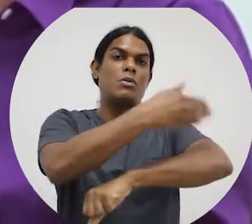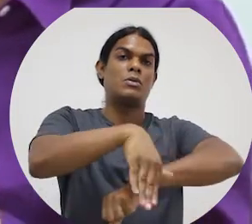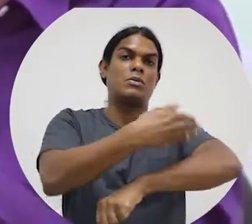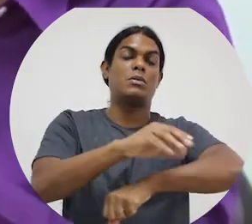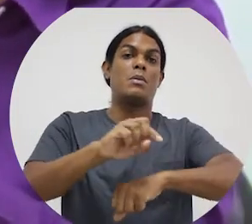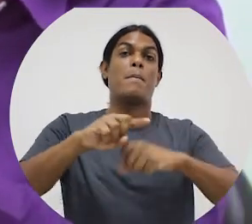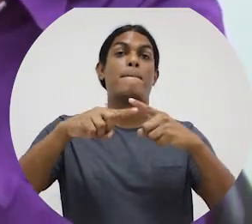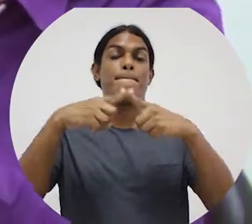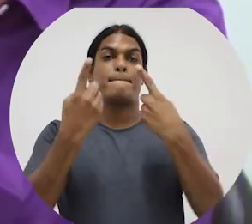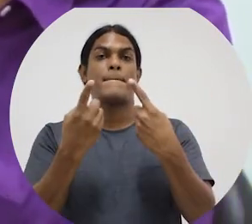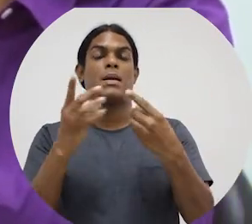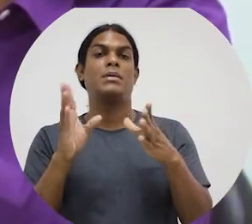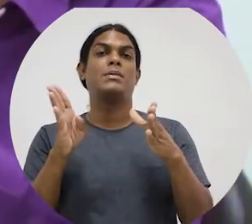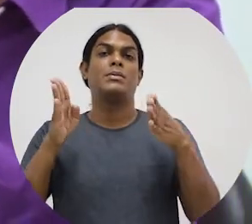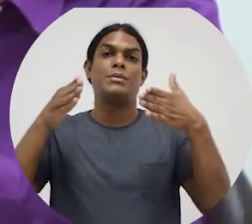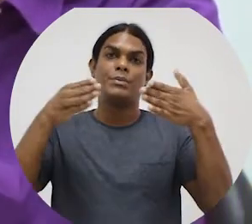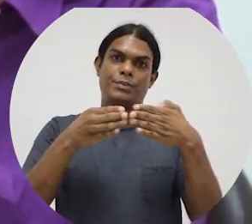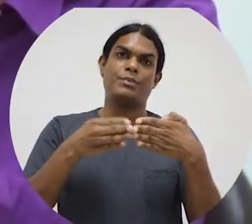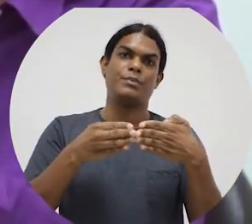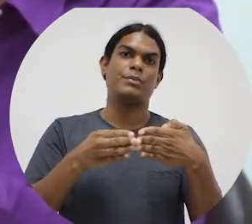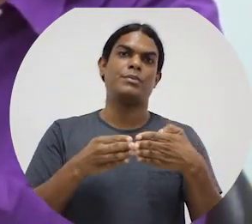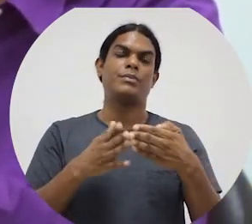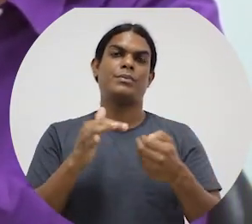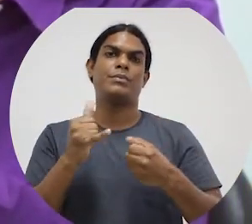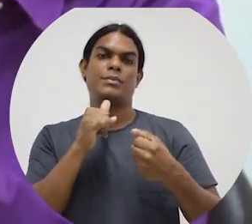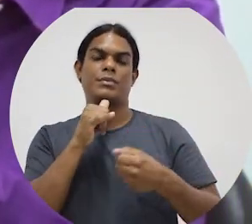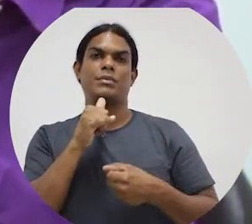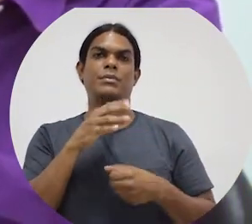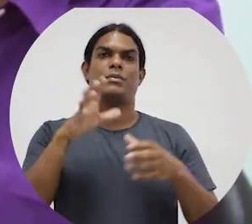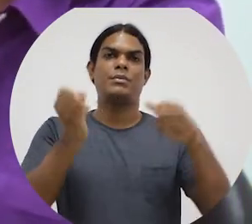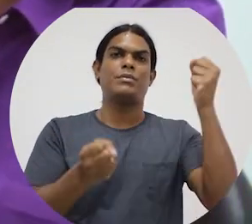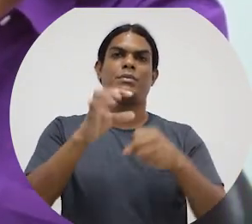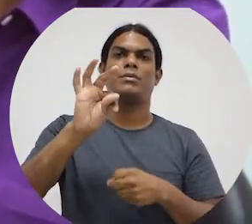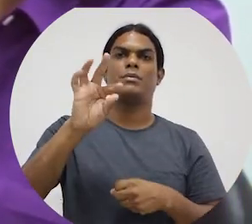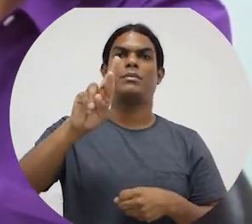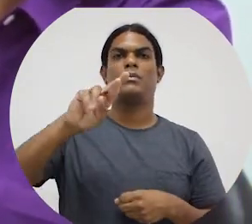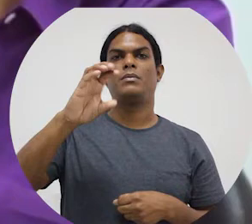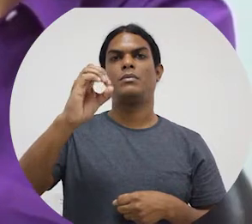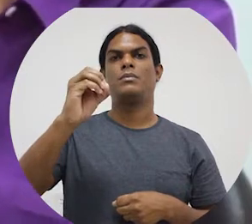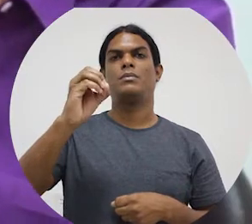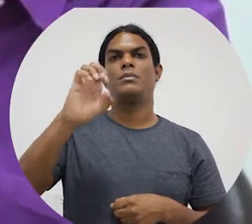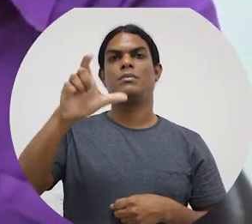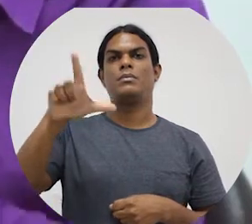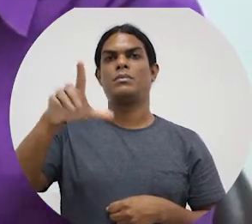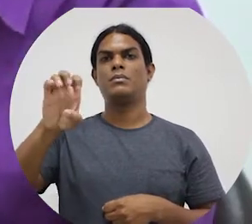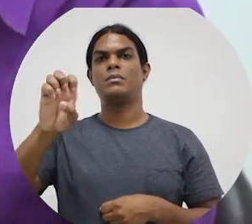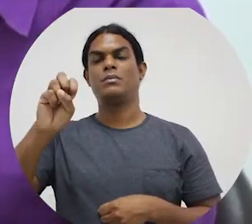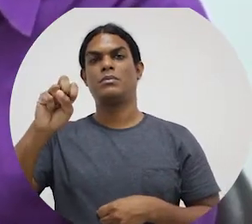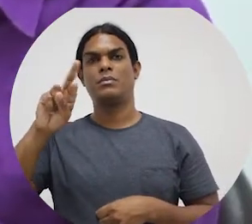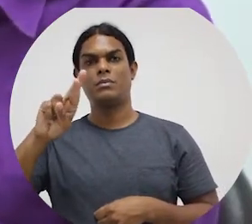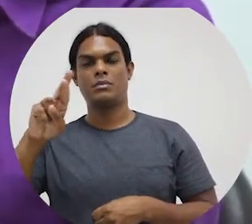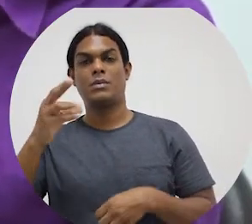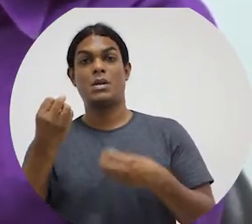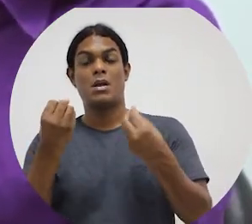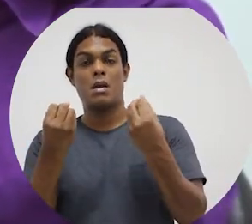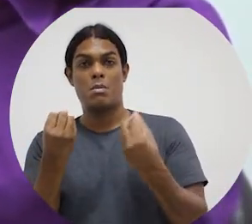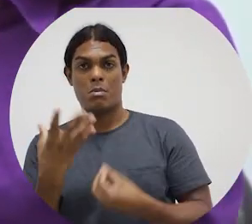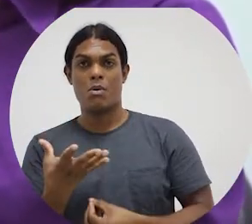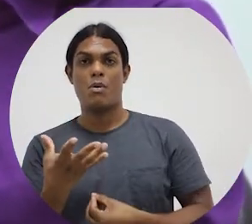trilhas. Então, um carro do Troller, por exemplo, ele pode ser muito bom para fazer trilhas, mas talvez não seja o ideal para